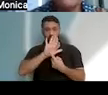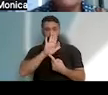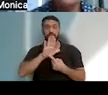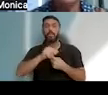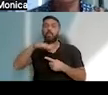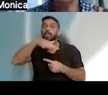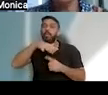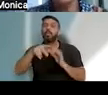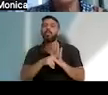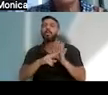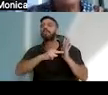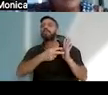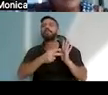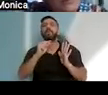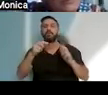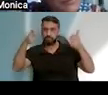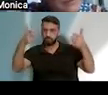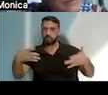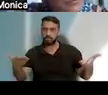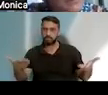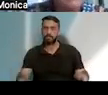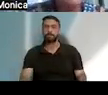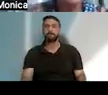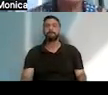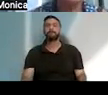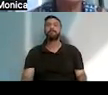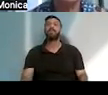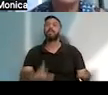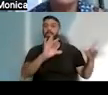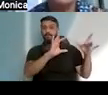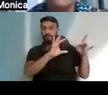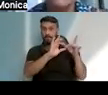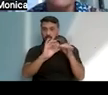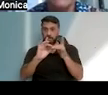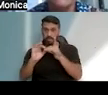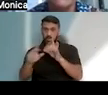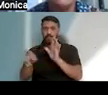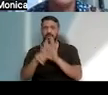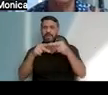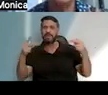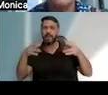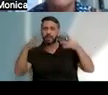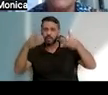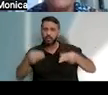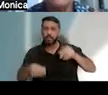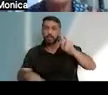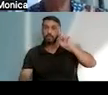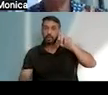vocês. Então, já desde que começaram a ser sequenciados todos os genomas e começaram a ter